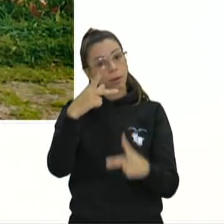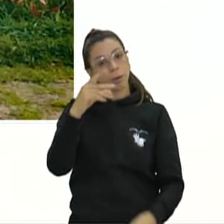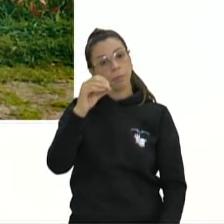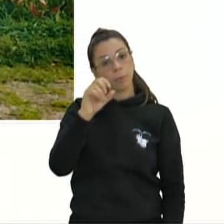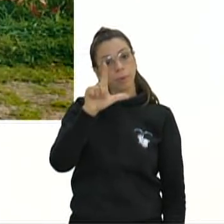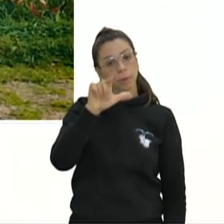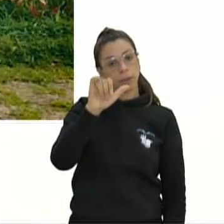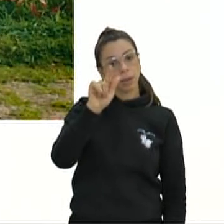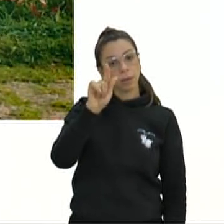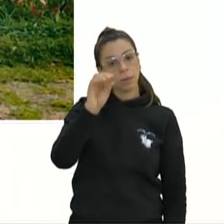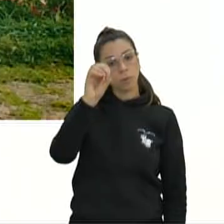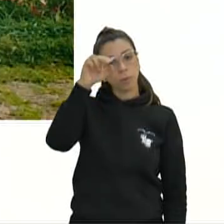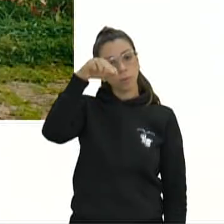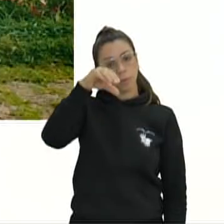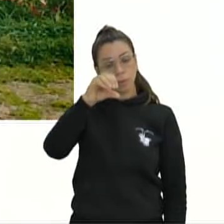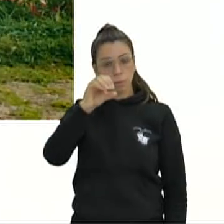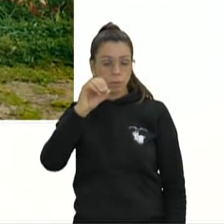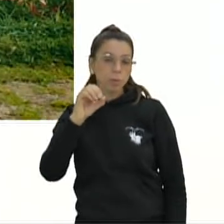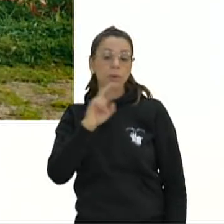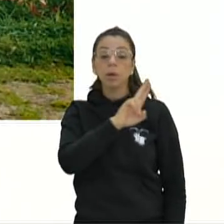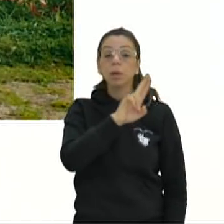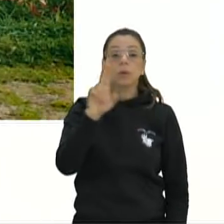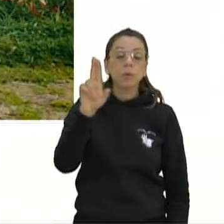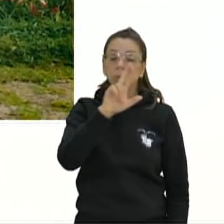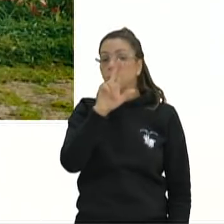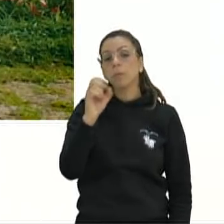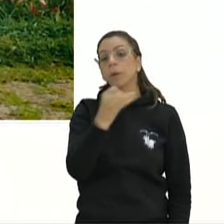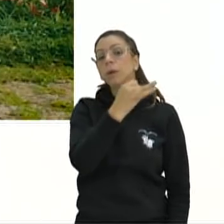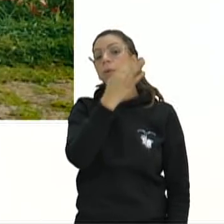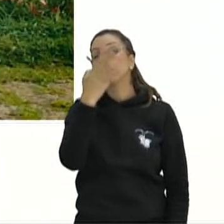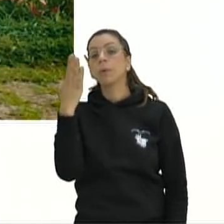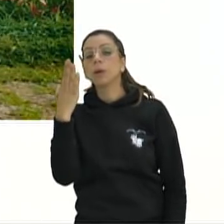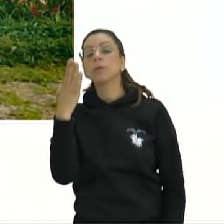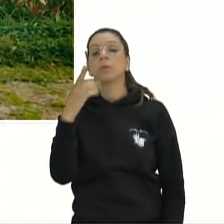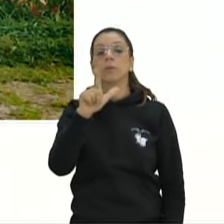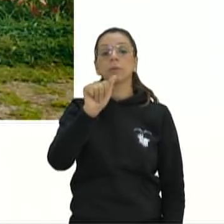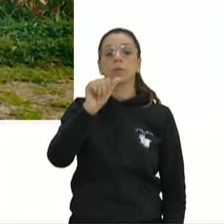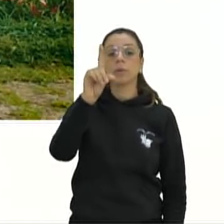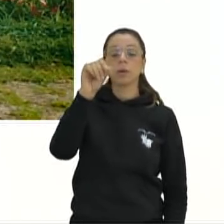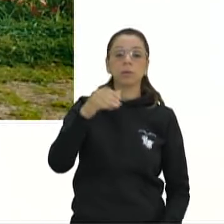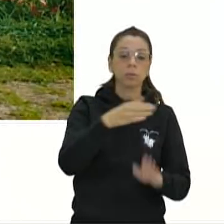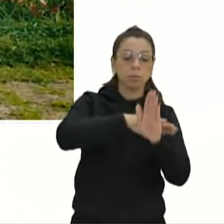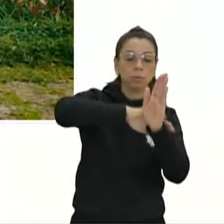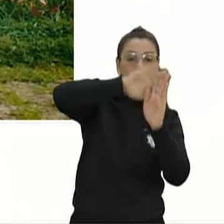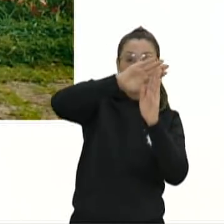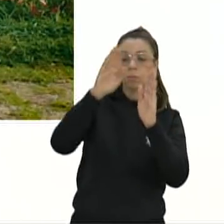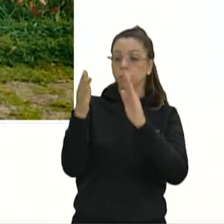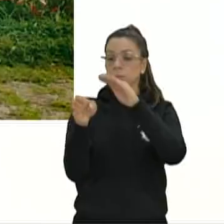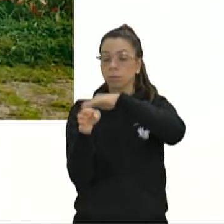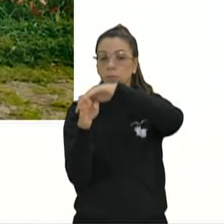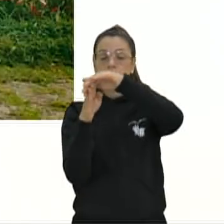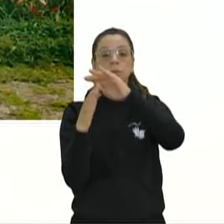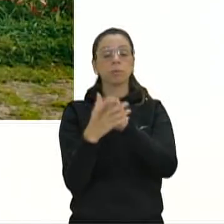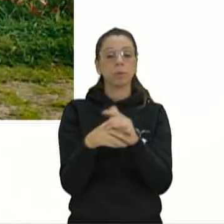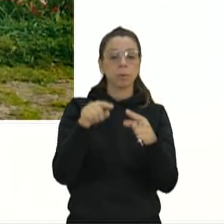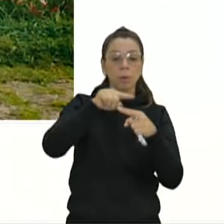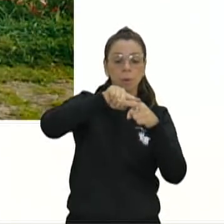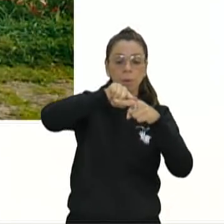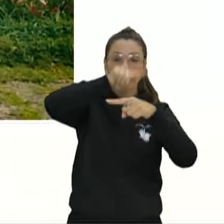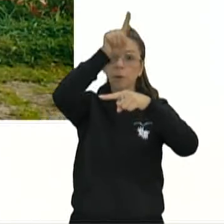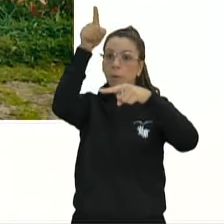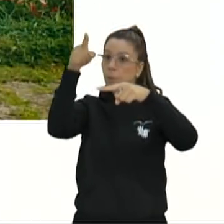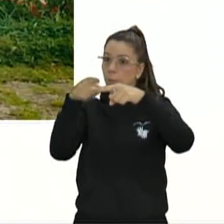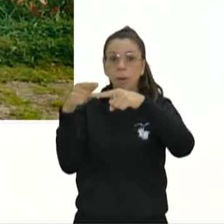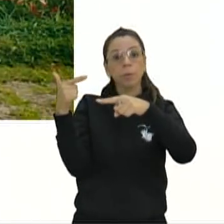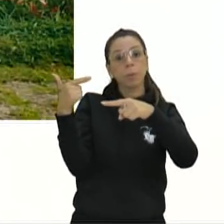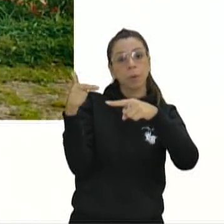polígonos e o nome deles é dado conforme a quantidade de lados que eles têm. O arco não é um polígono, o arco não